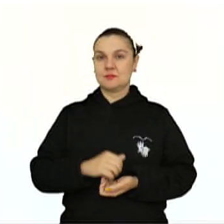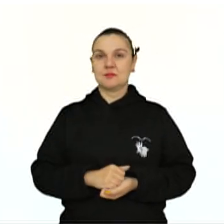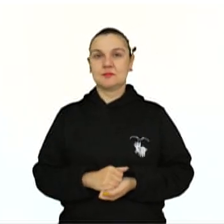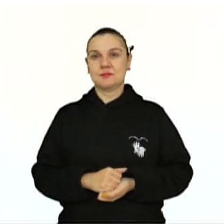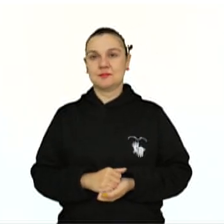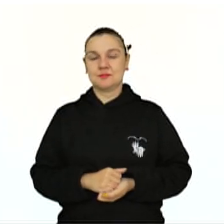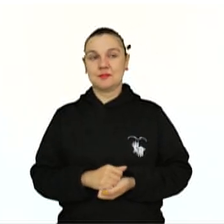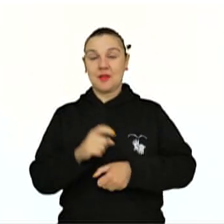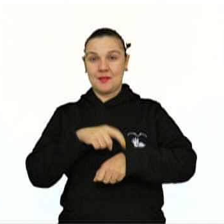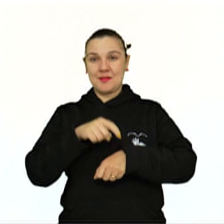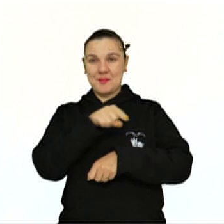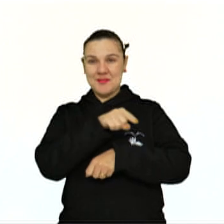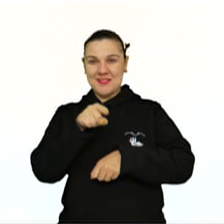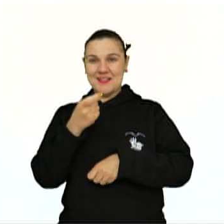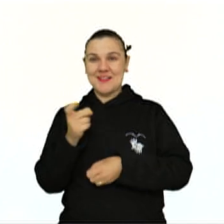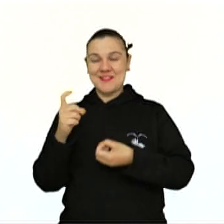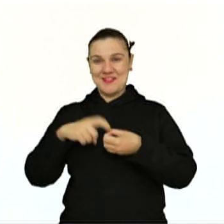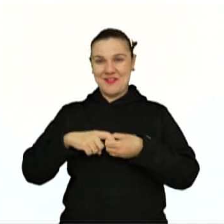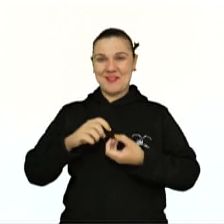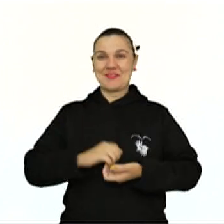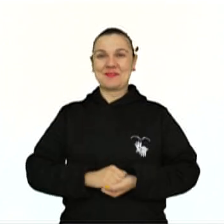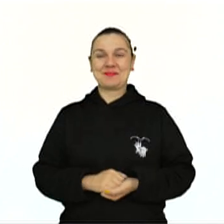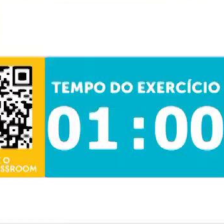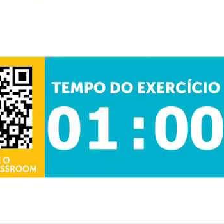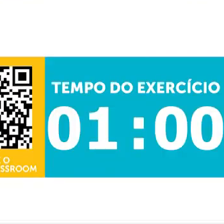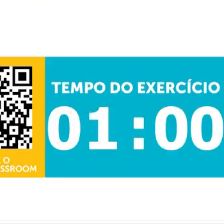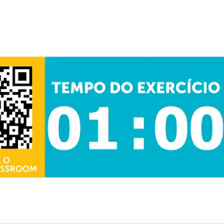leite? Então, dá um tempinho para vocês responderem e já voltamos.